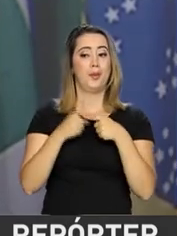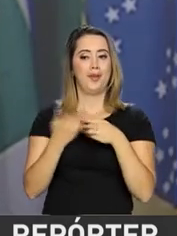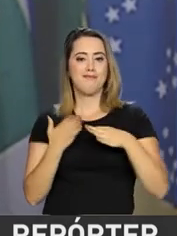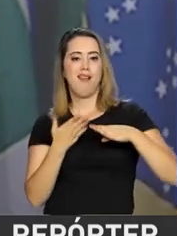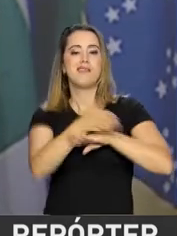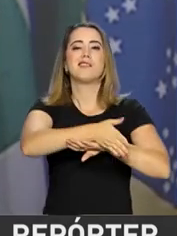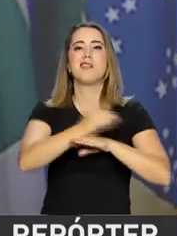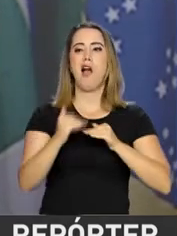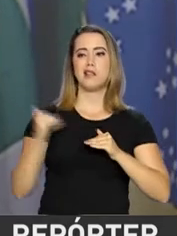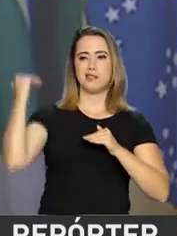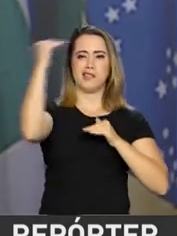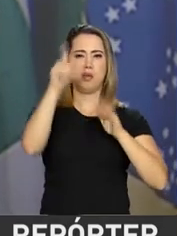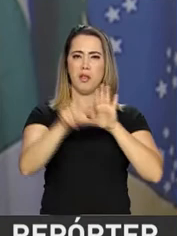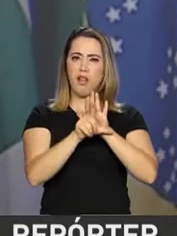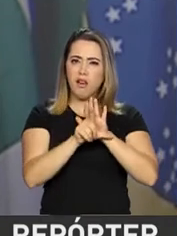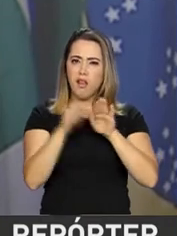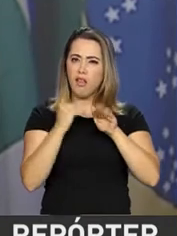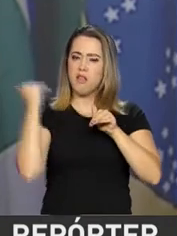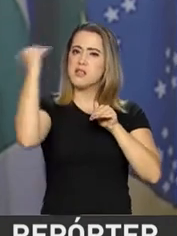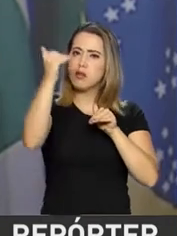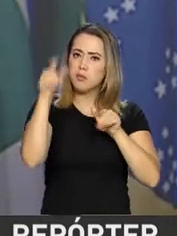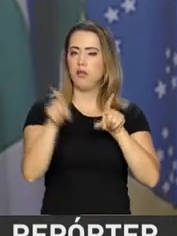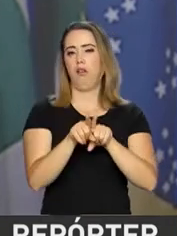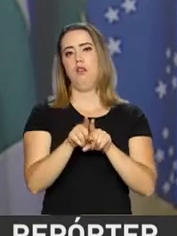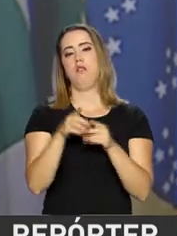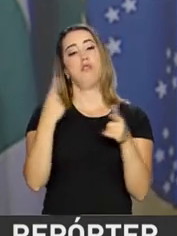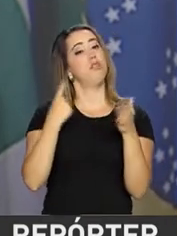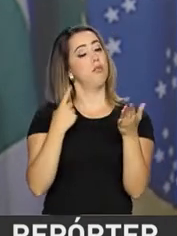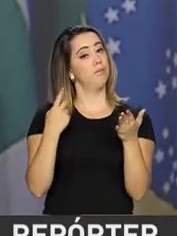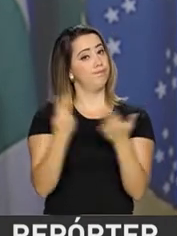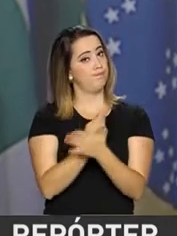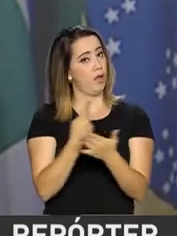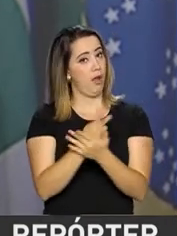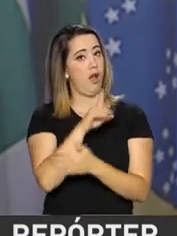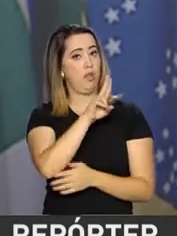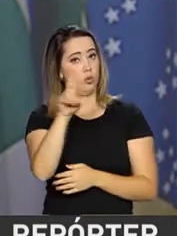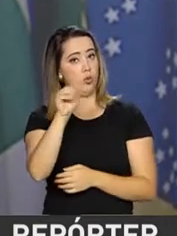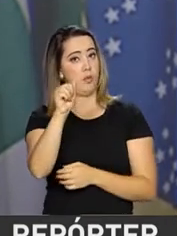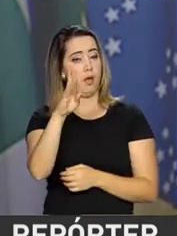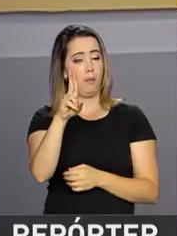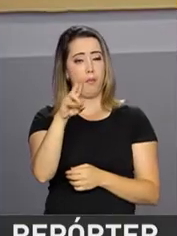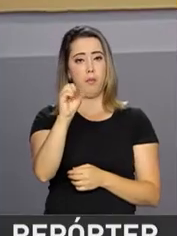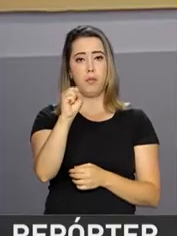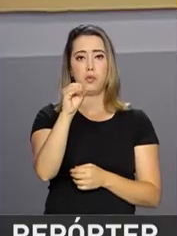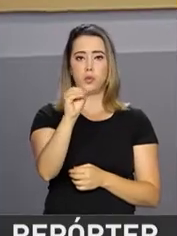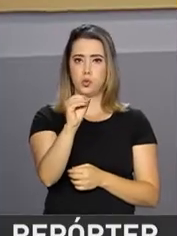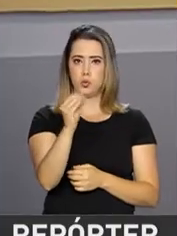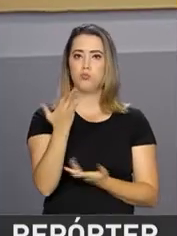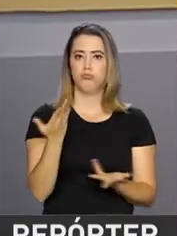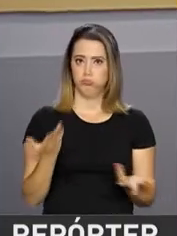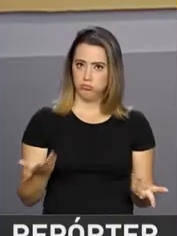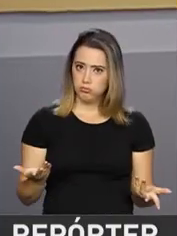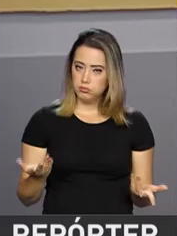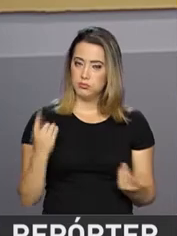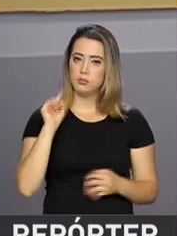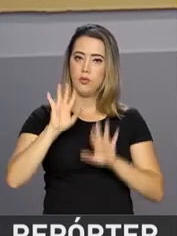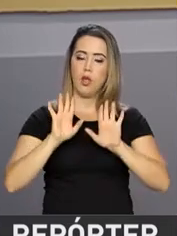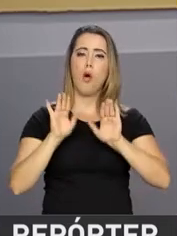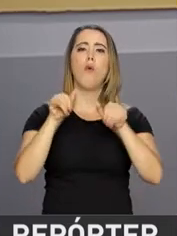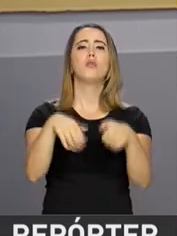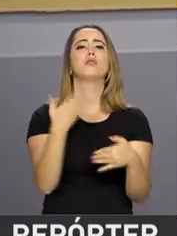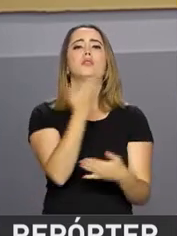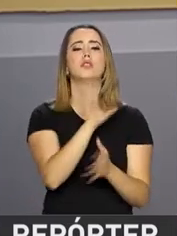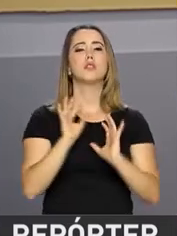constituição o dos limites da lei verifica-se um abuso de autoridade ao final da cerimônia o ministro